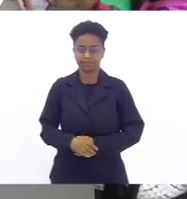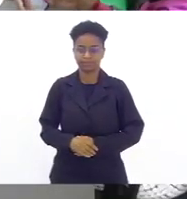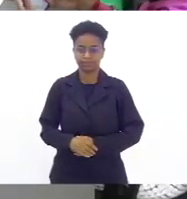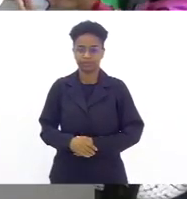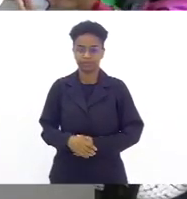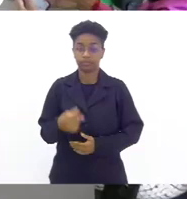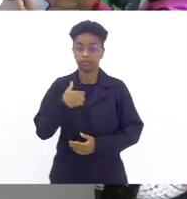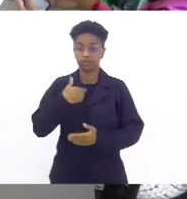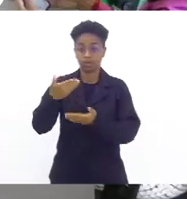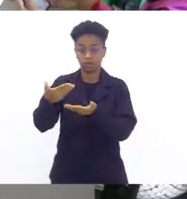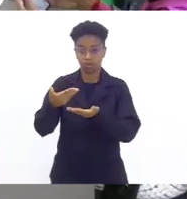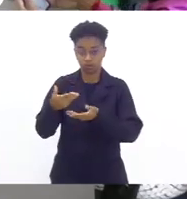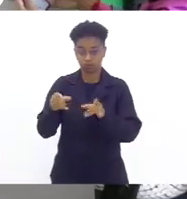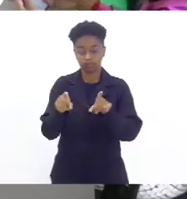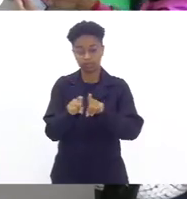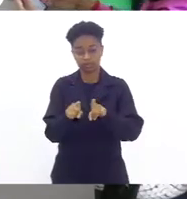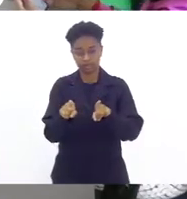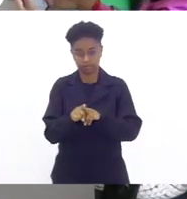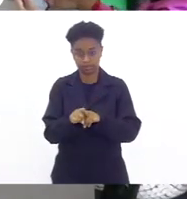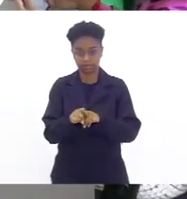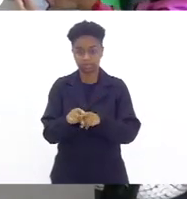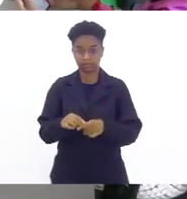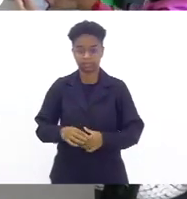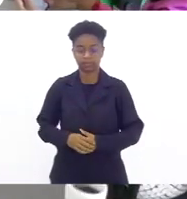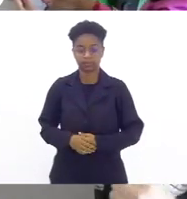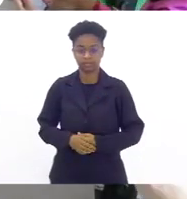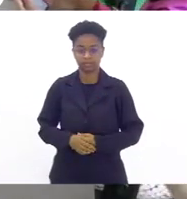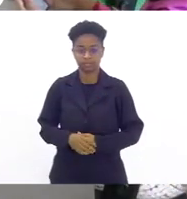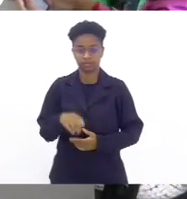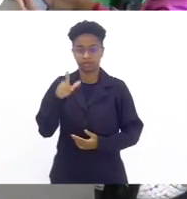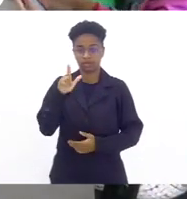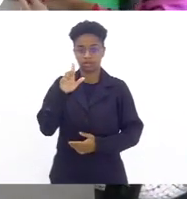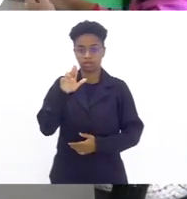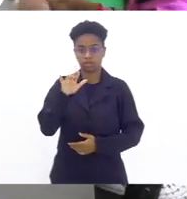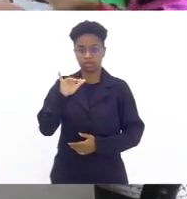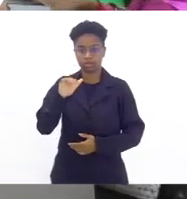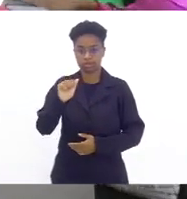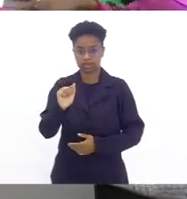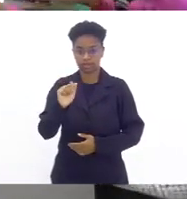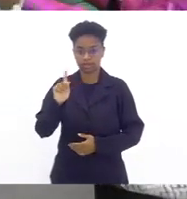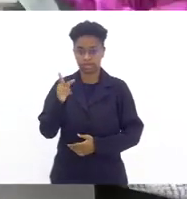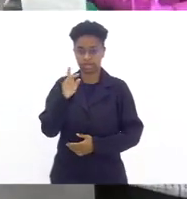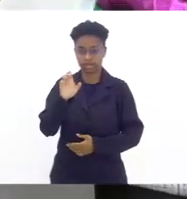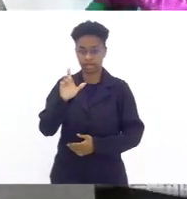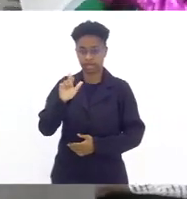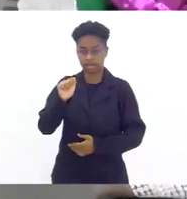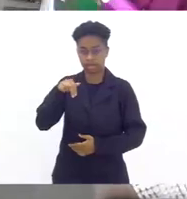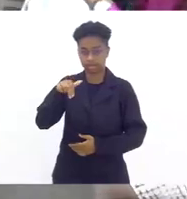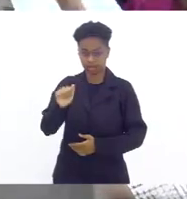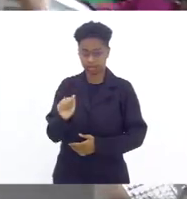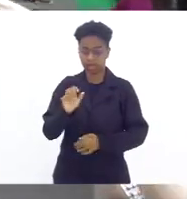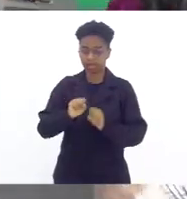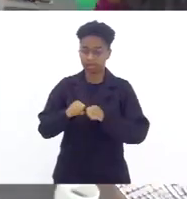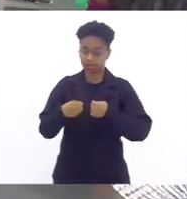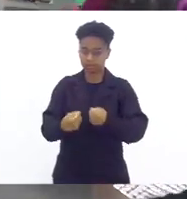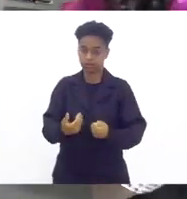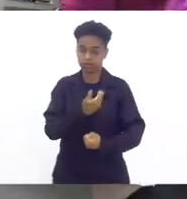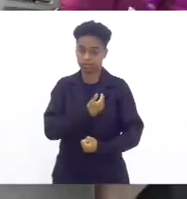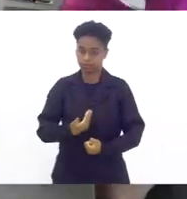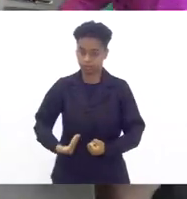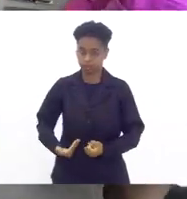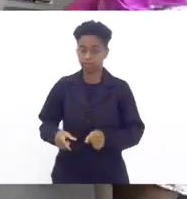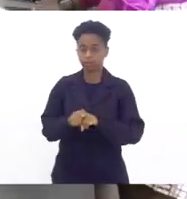chamo também a Lúcia Helena de Oliveira da Defensoria coordenadora da Defesa